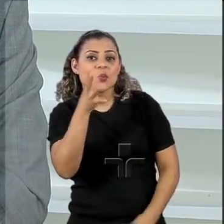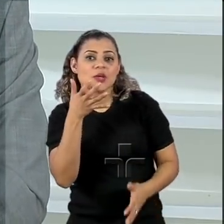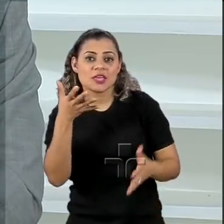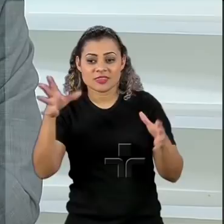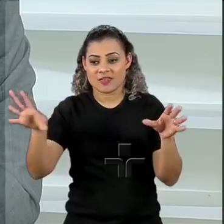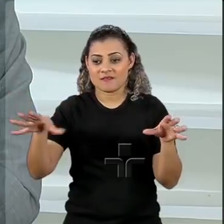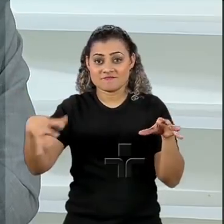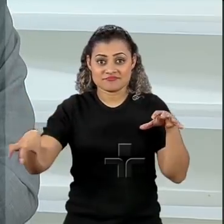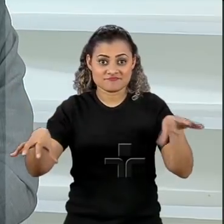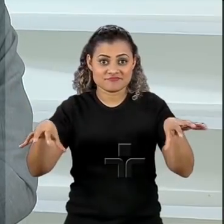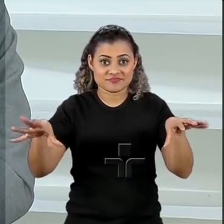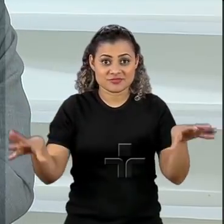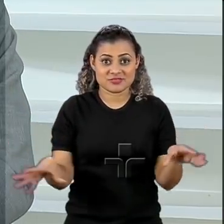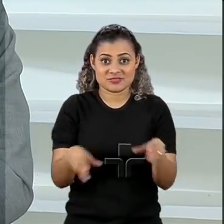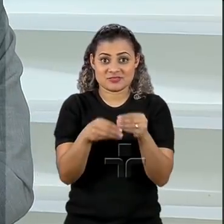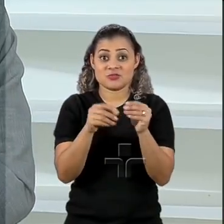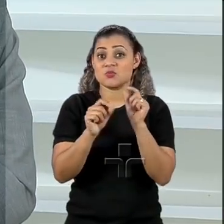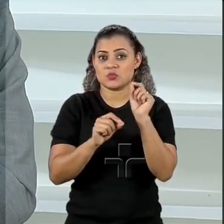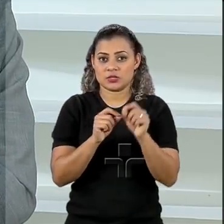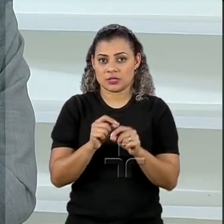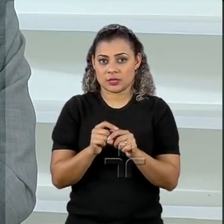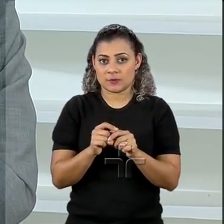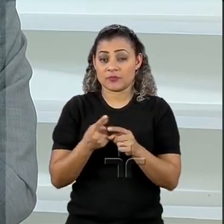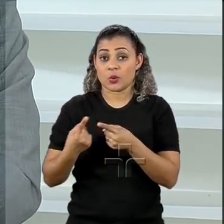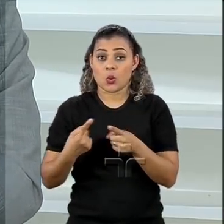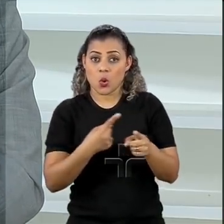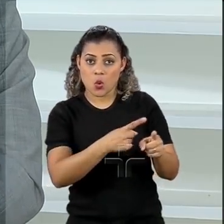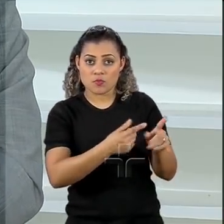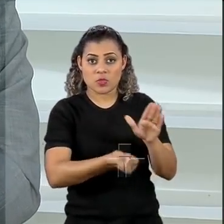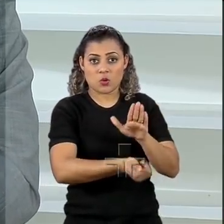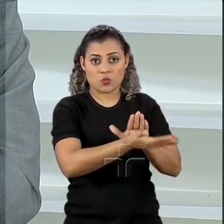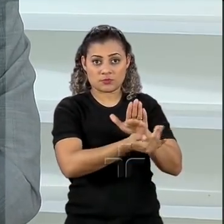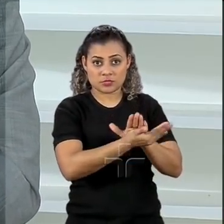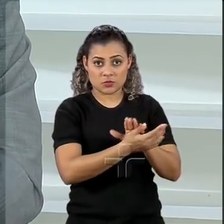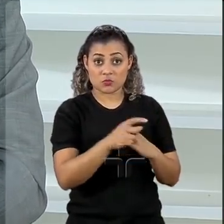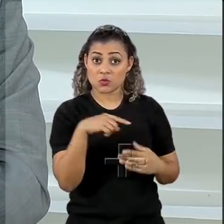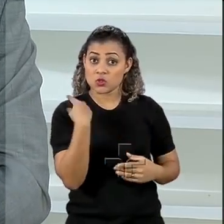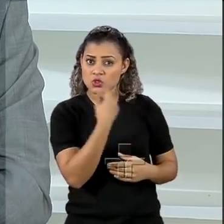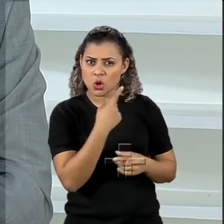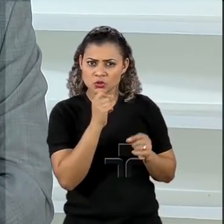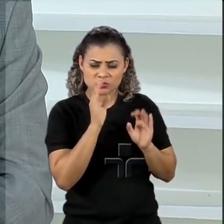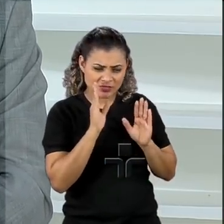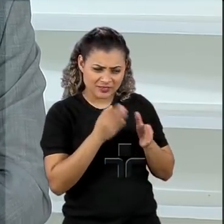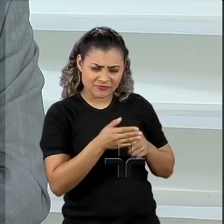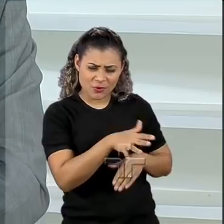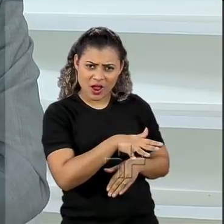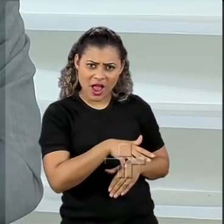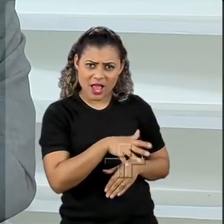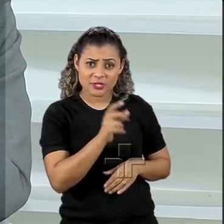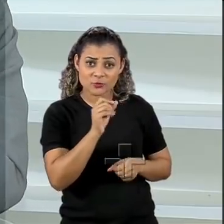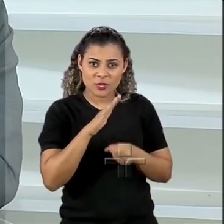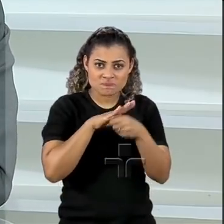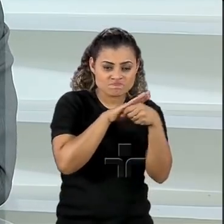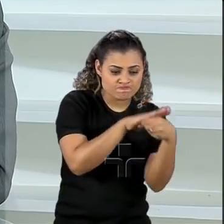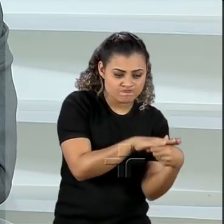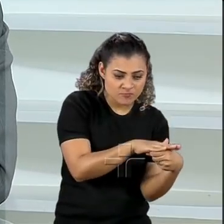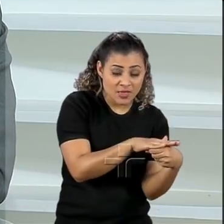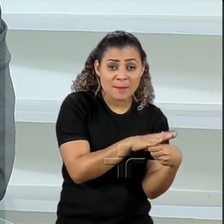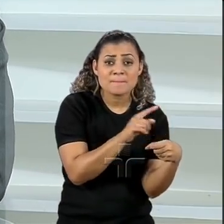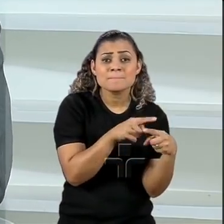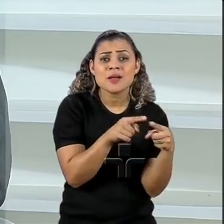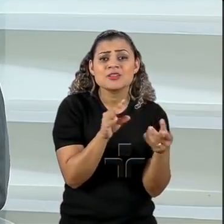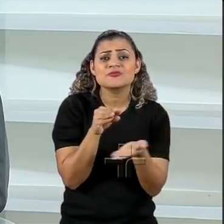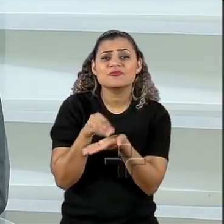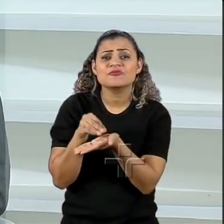Um em relação à questão do combate à corrupção, né? Nós estamos muito focados na questão repressiva e pouco debatendo a